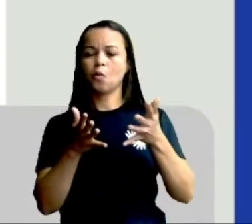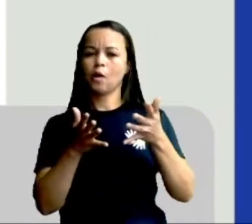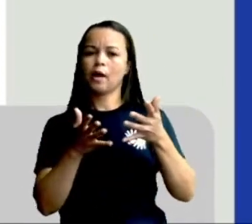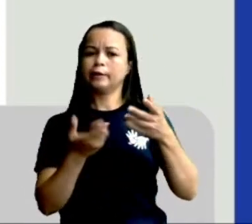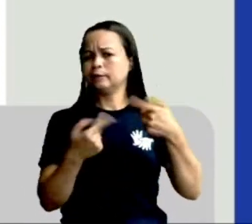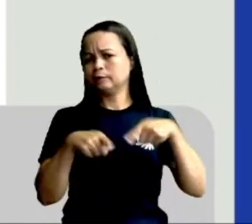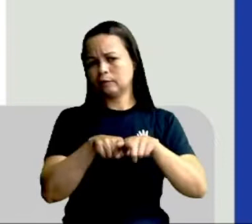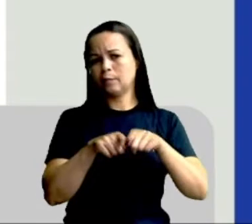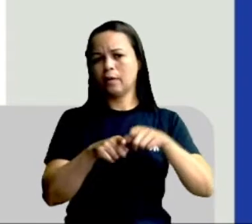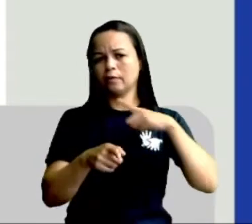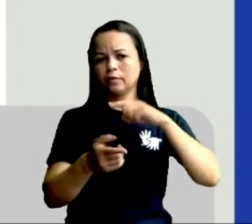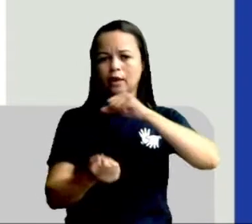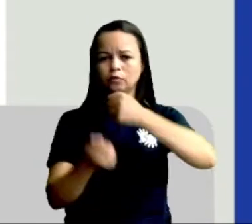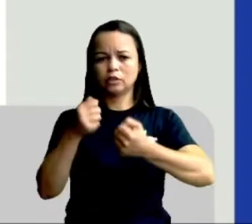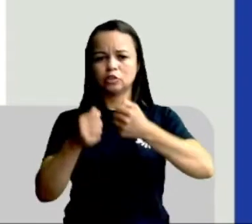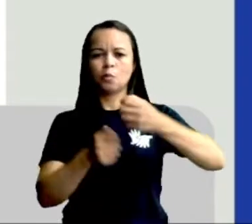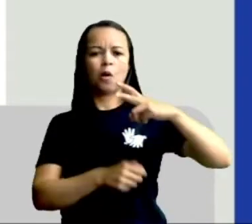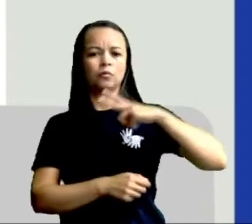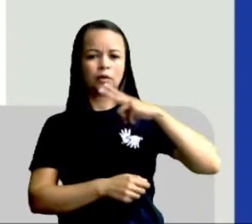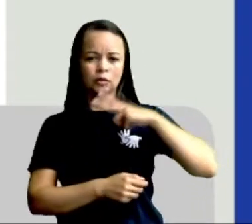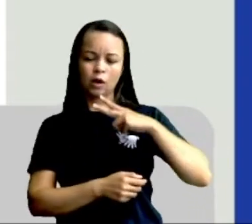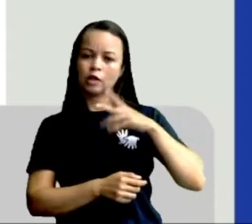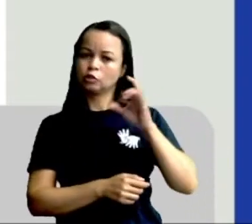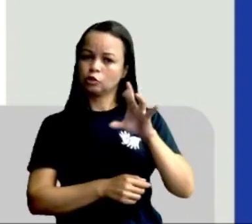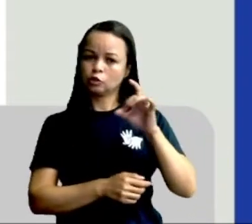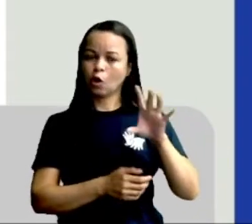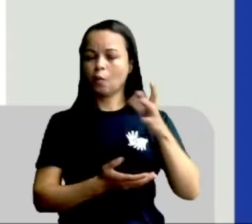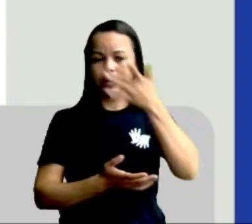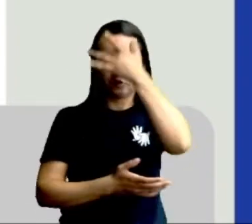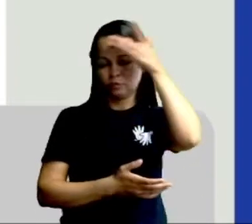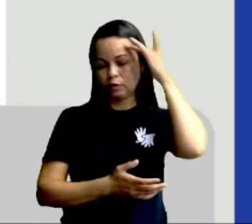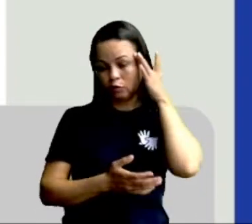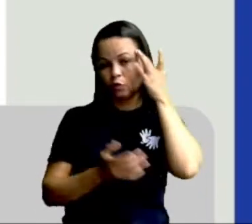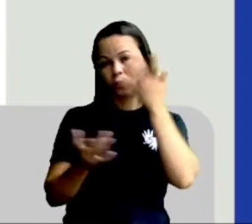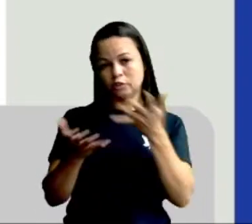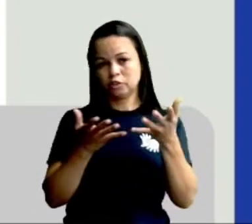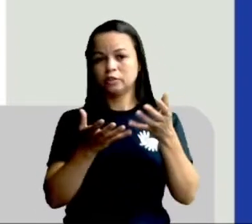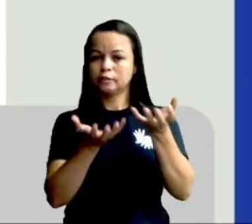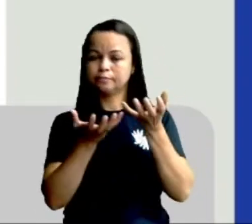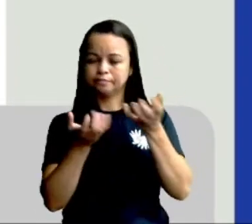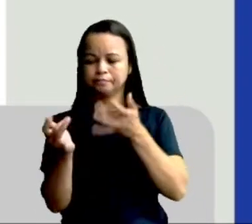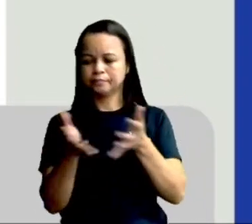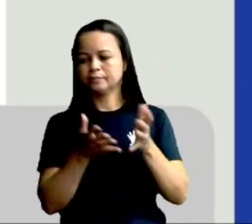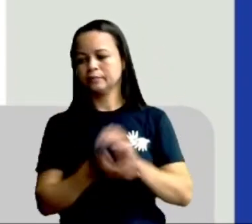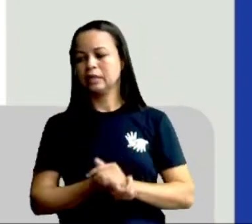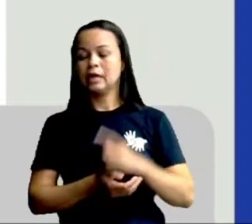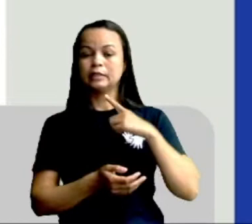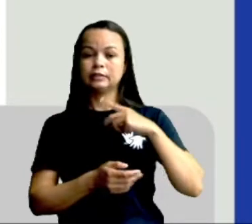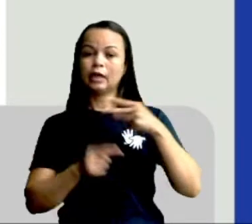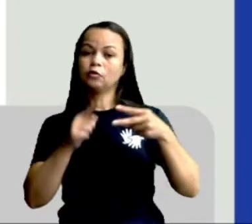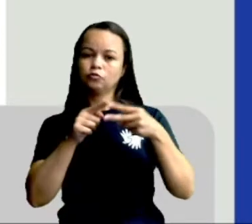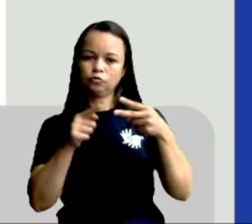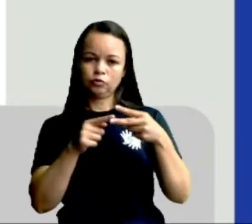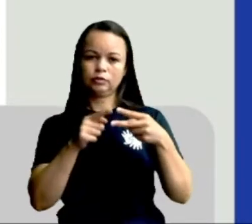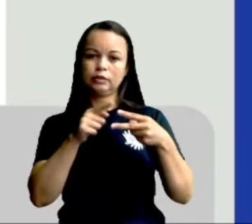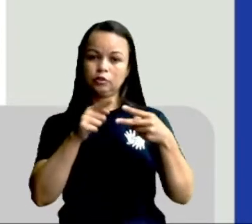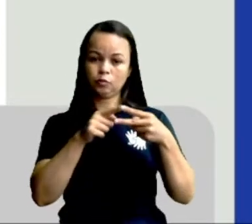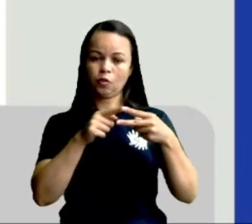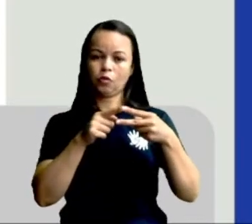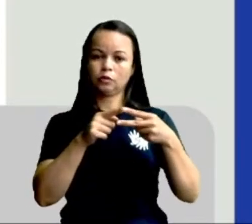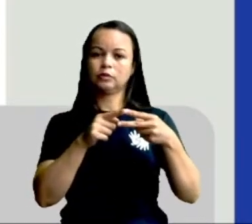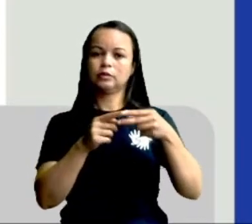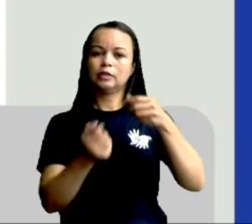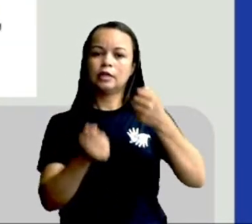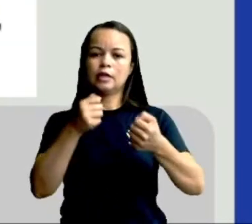os adquiriu. Então, nós temos aí, para começo de conversa, os transportes públicos e os transportes privados,